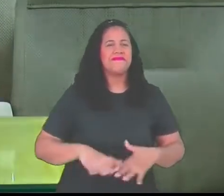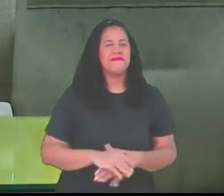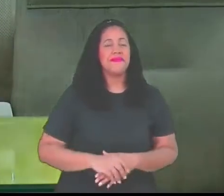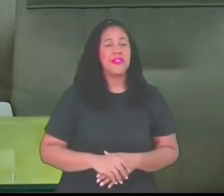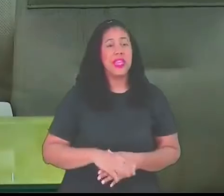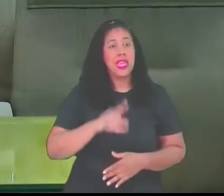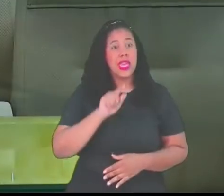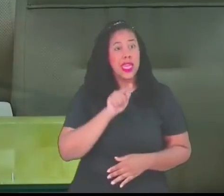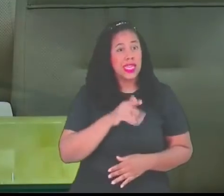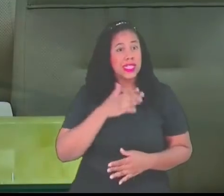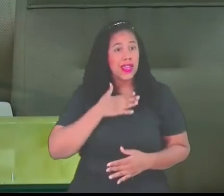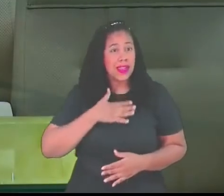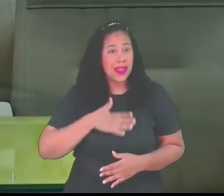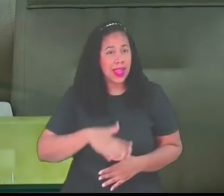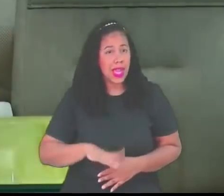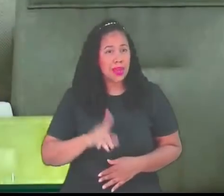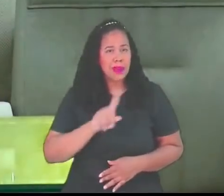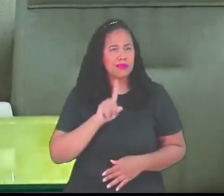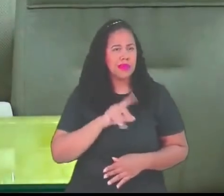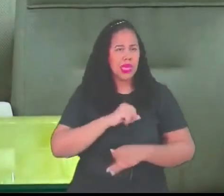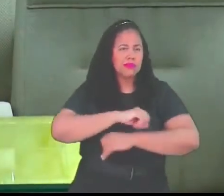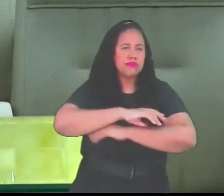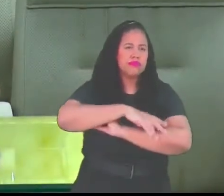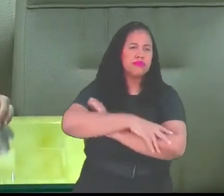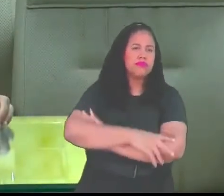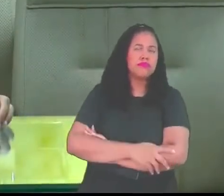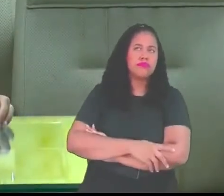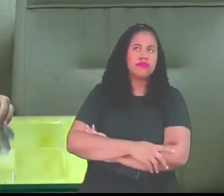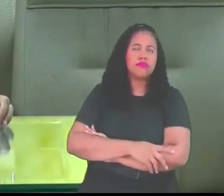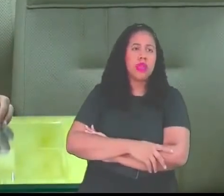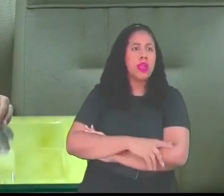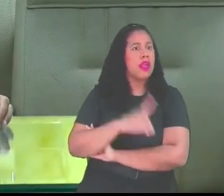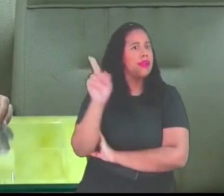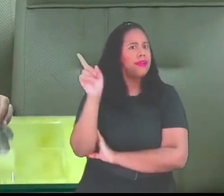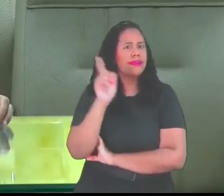Esse aquietar aqui não é se acomodar, não.